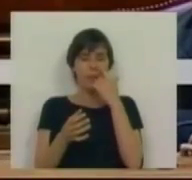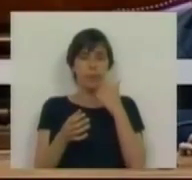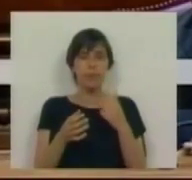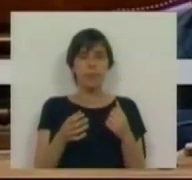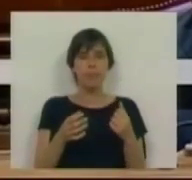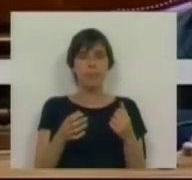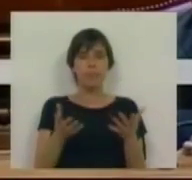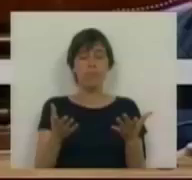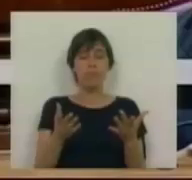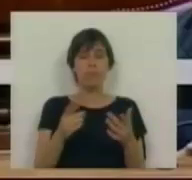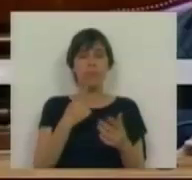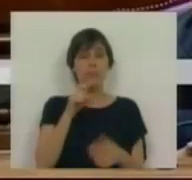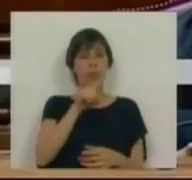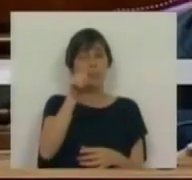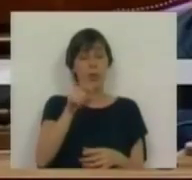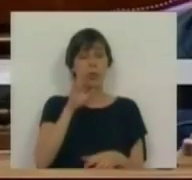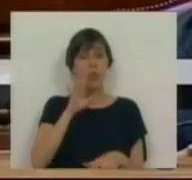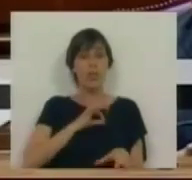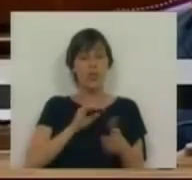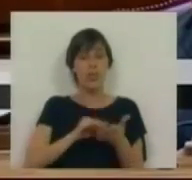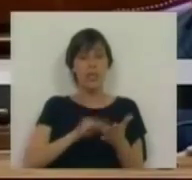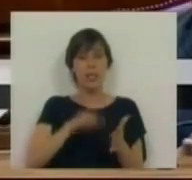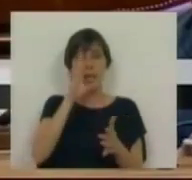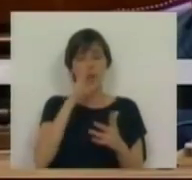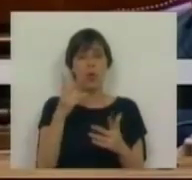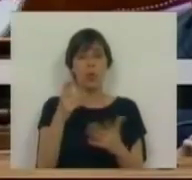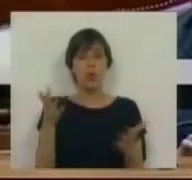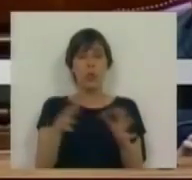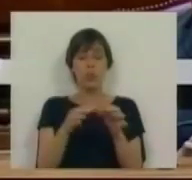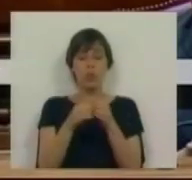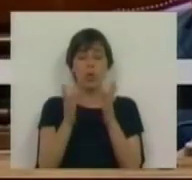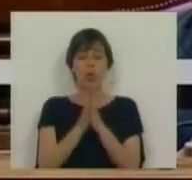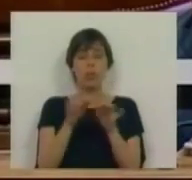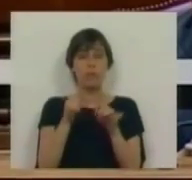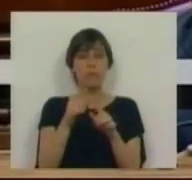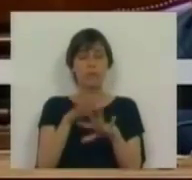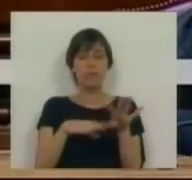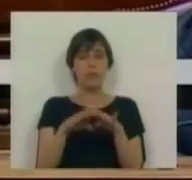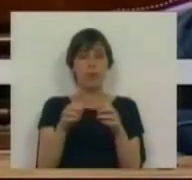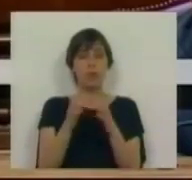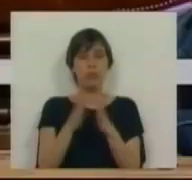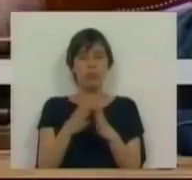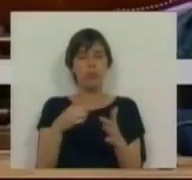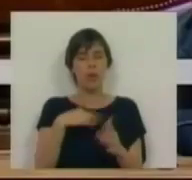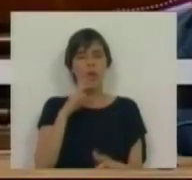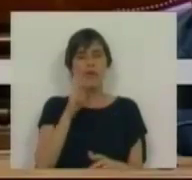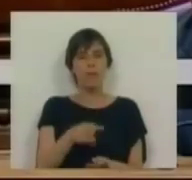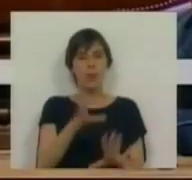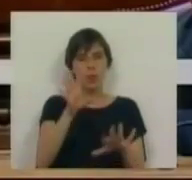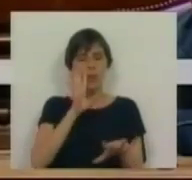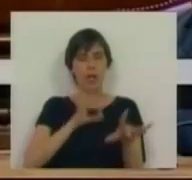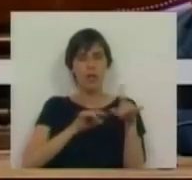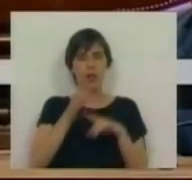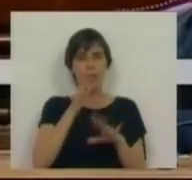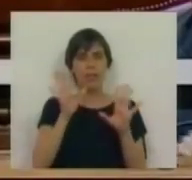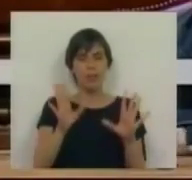que interrogou a Sra. Secretária de Estado do Tesouro sobre todo o conjunto dessas operações e eu vou responder à Sra.